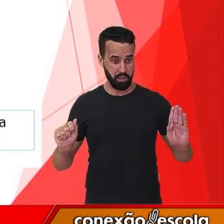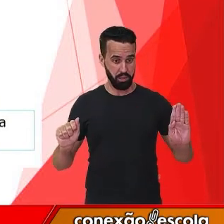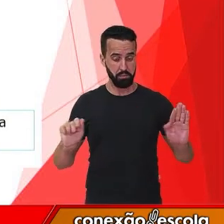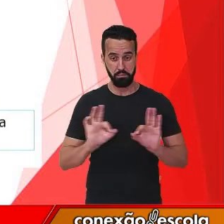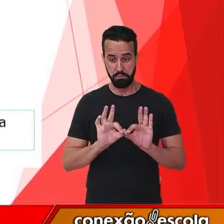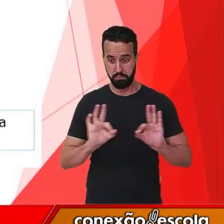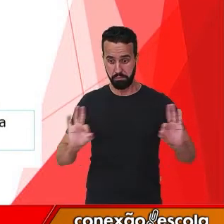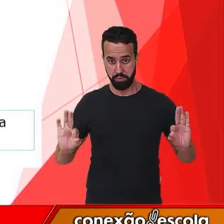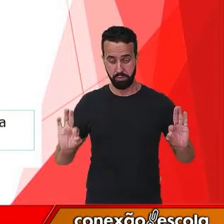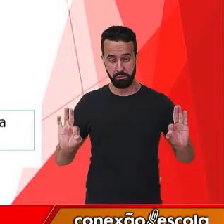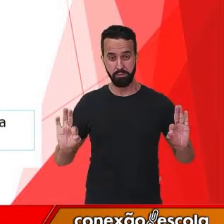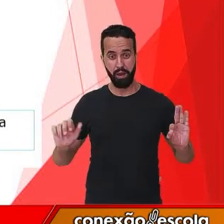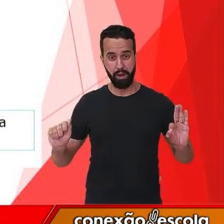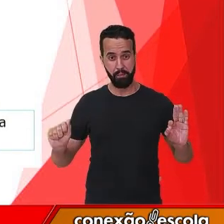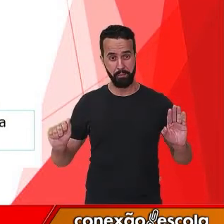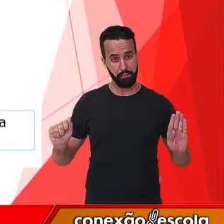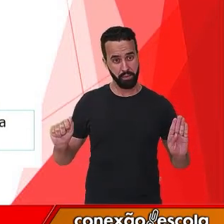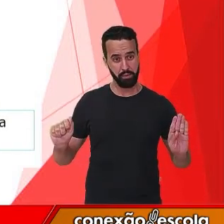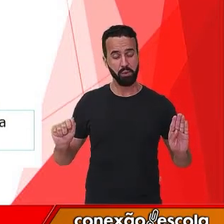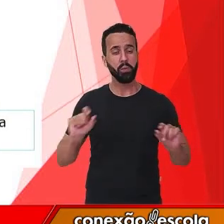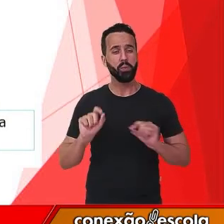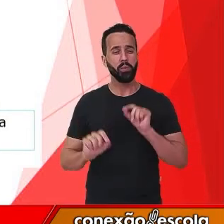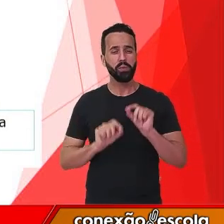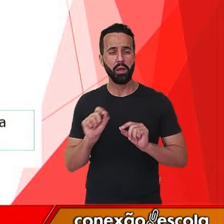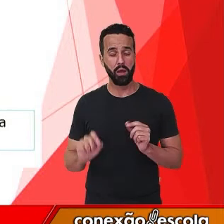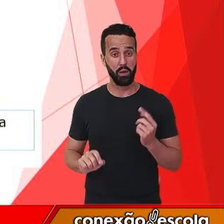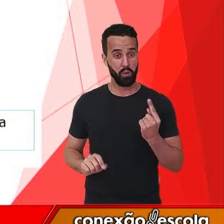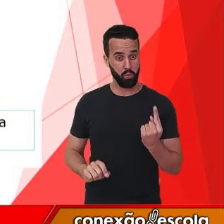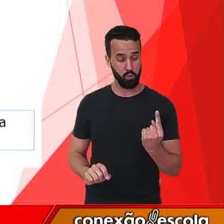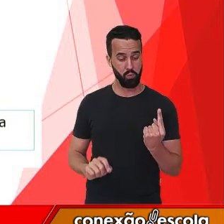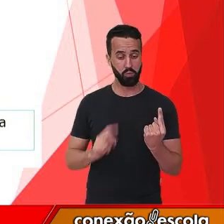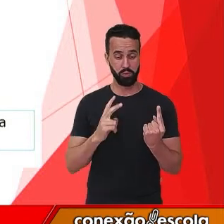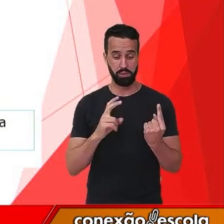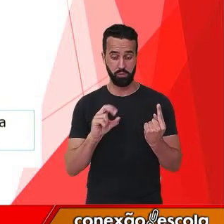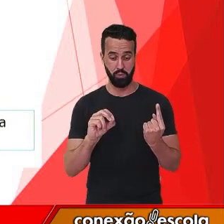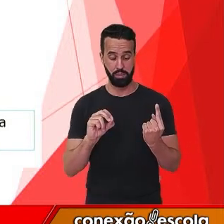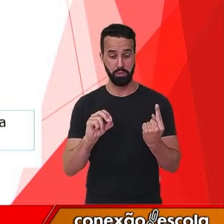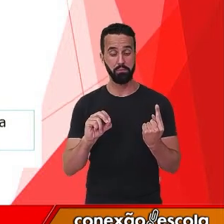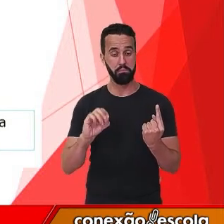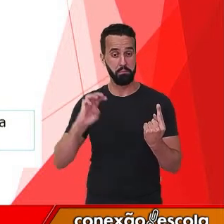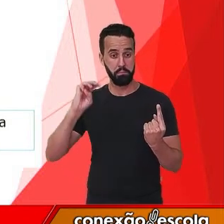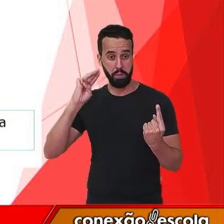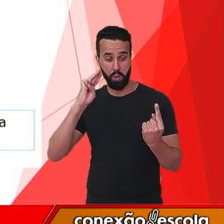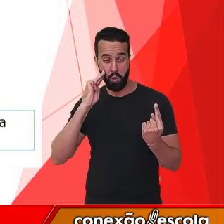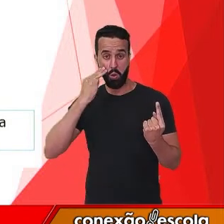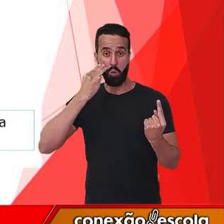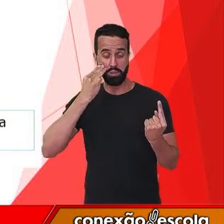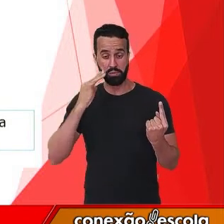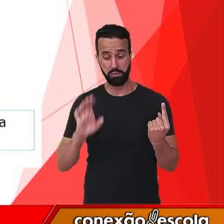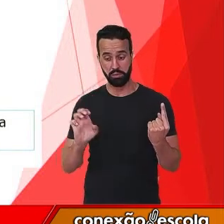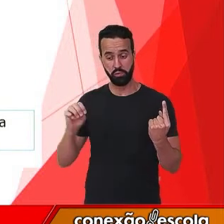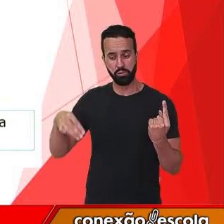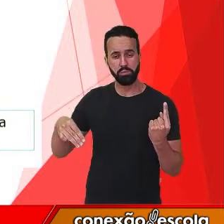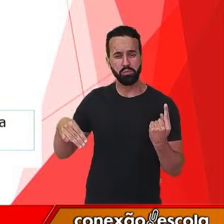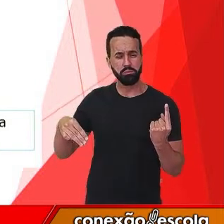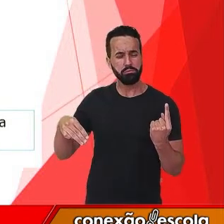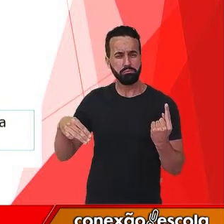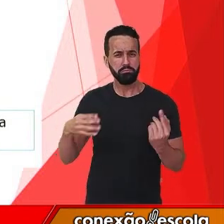em um mapa com escala de 1 para 50 milhões centímetros